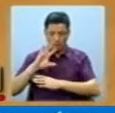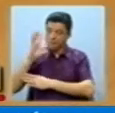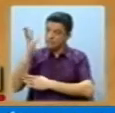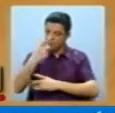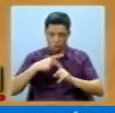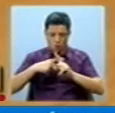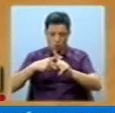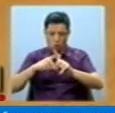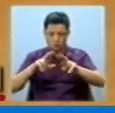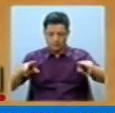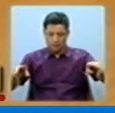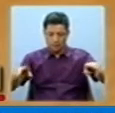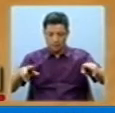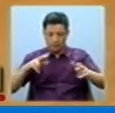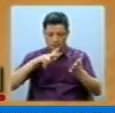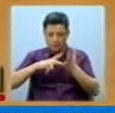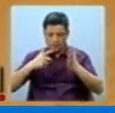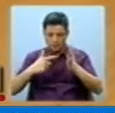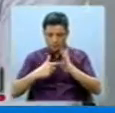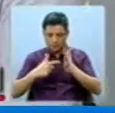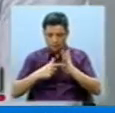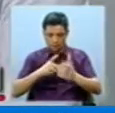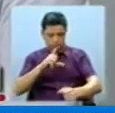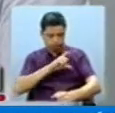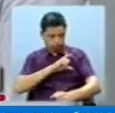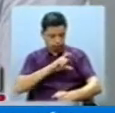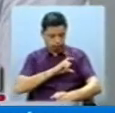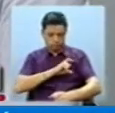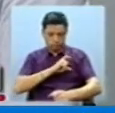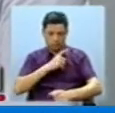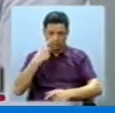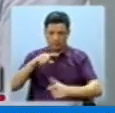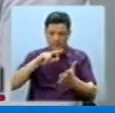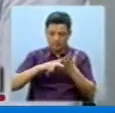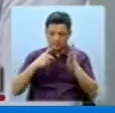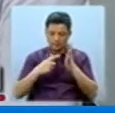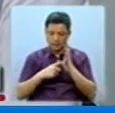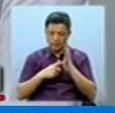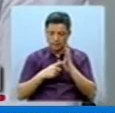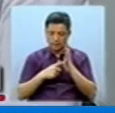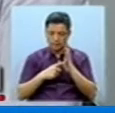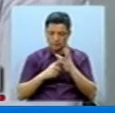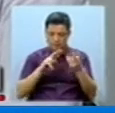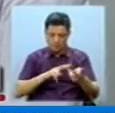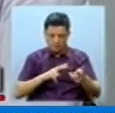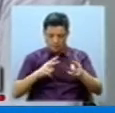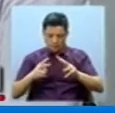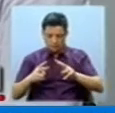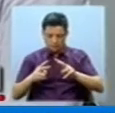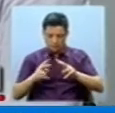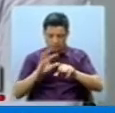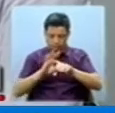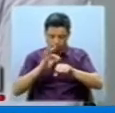hospitalar. A tecnologia de detecção de batimento cardíaco utiliza técnicas de alteração de coloração de pele